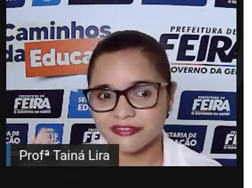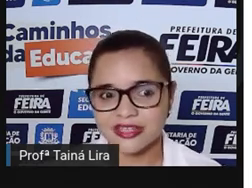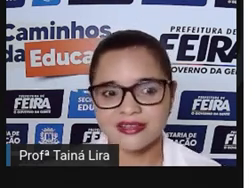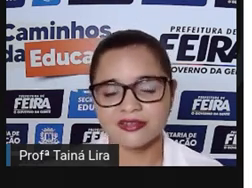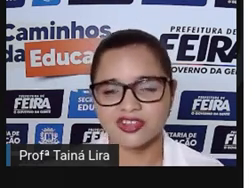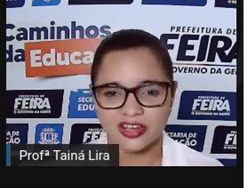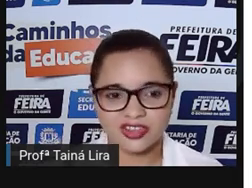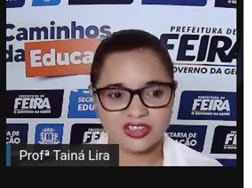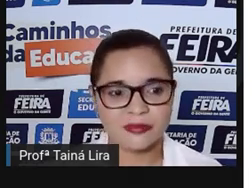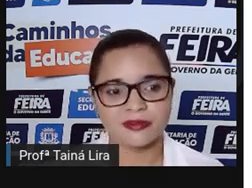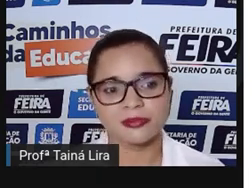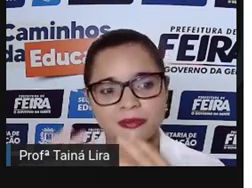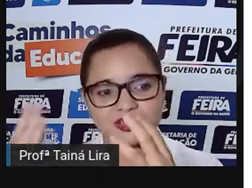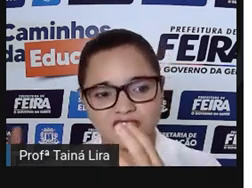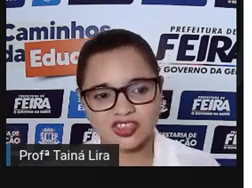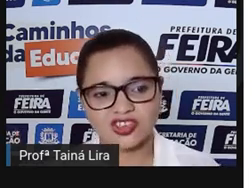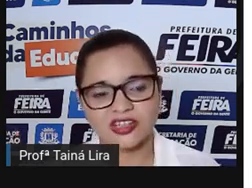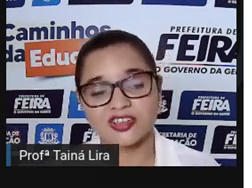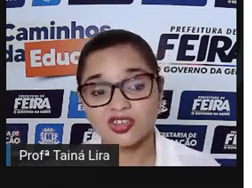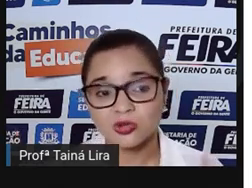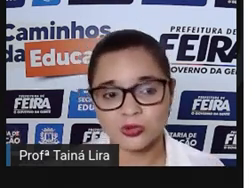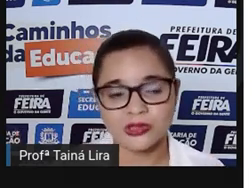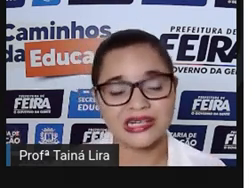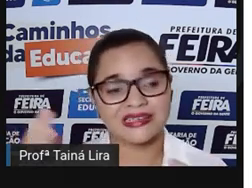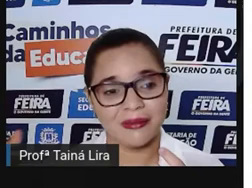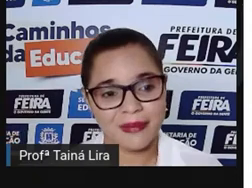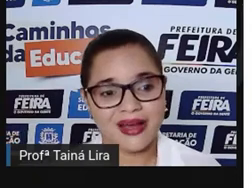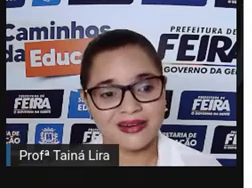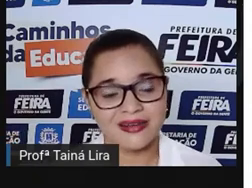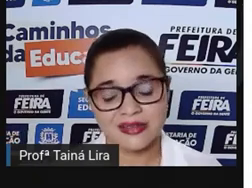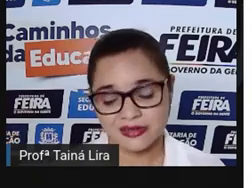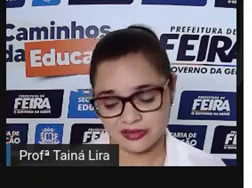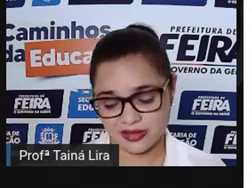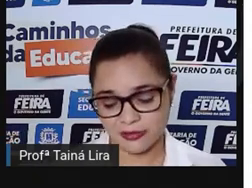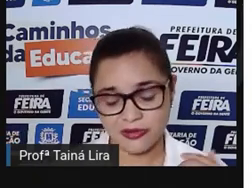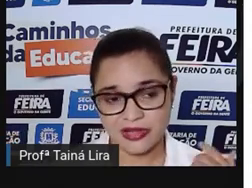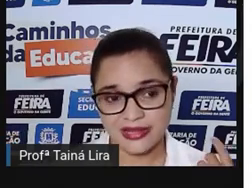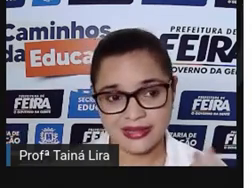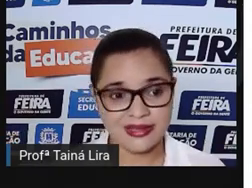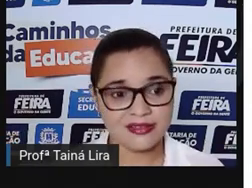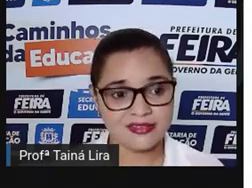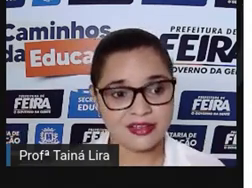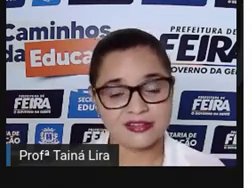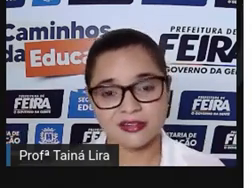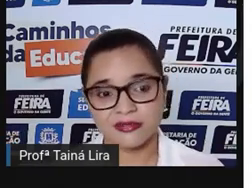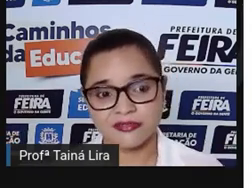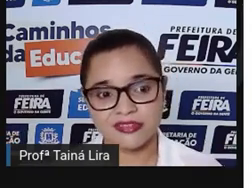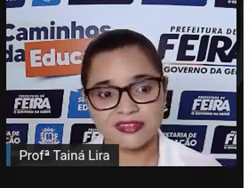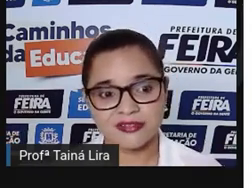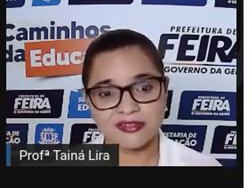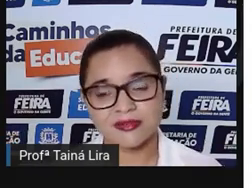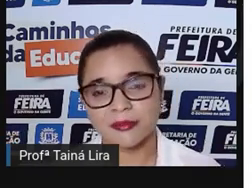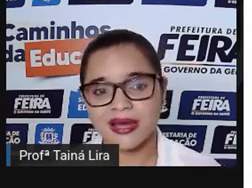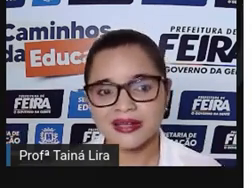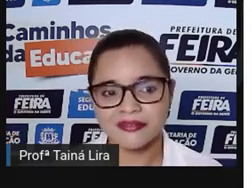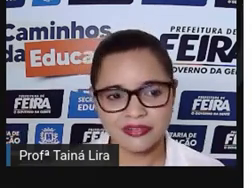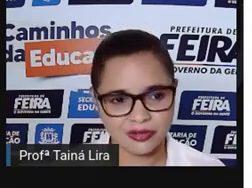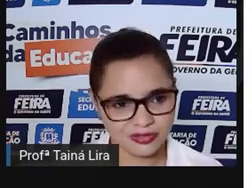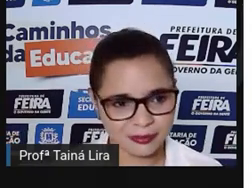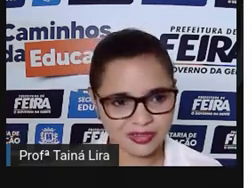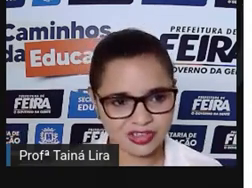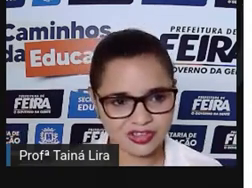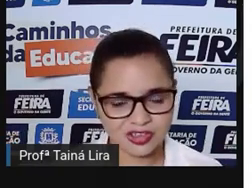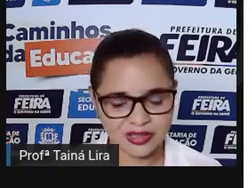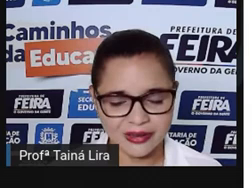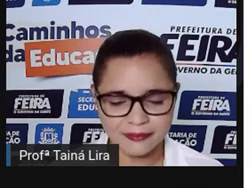nossa vida, o dia a dia, principalmente a gente, né, que estuda, que trabalha. Então, Eles são uma invenção assim